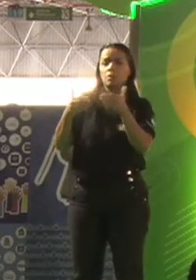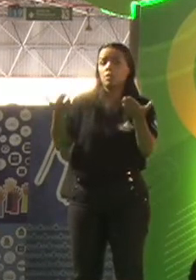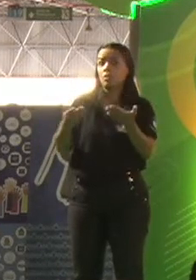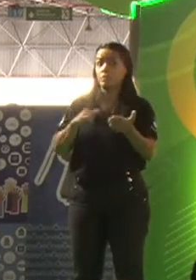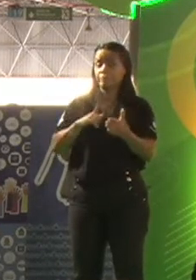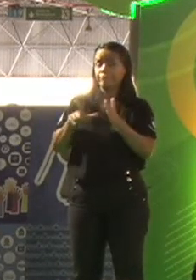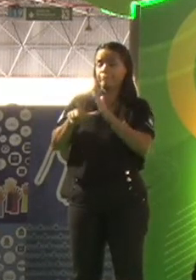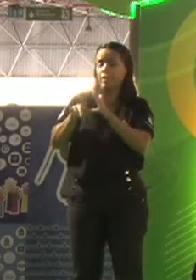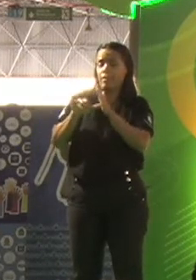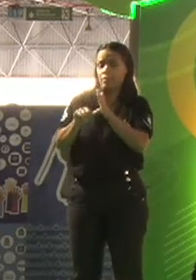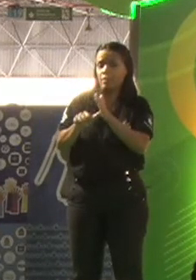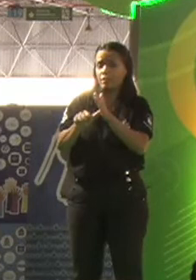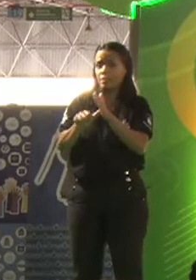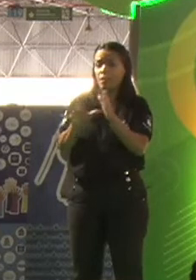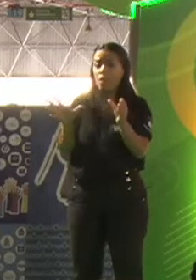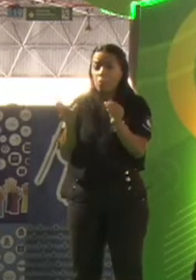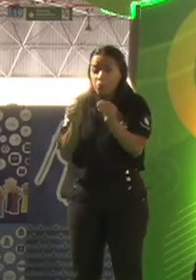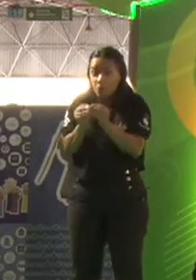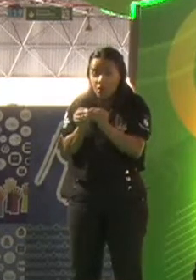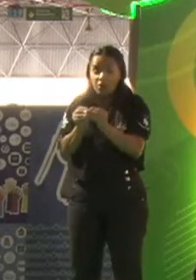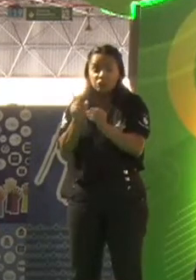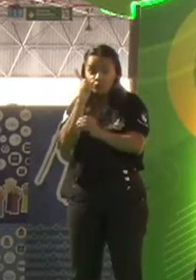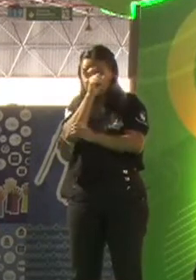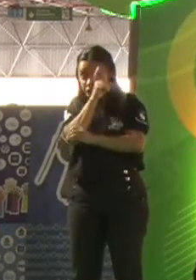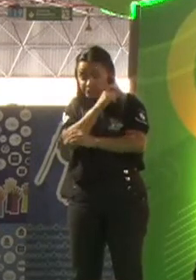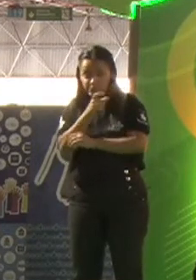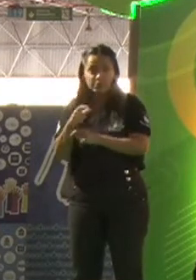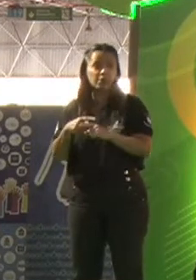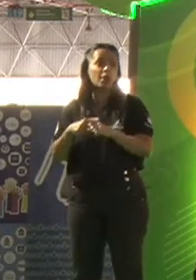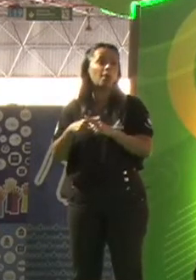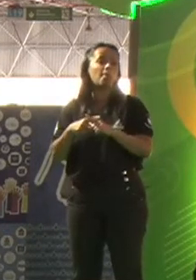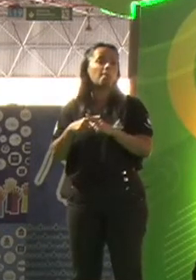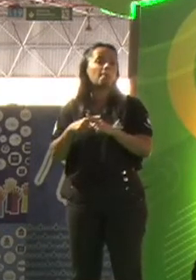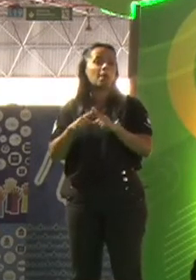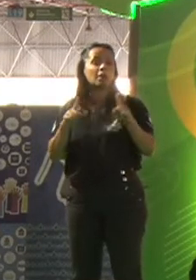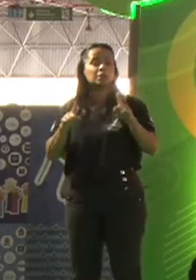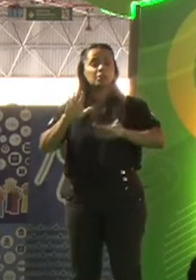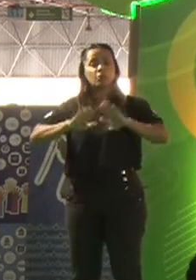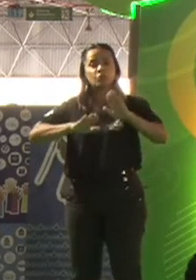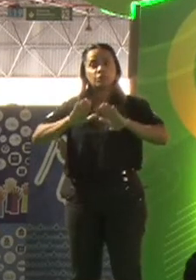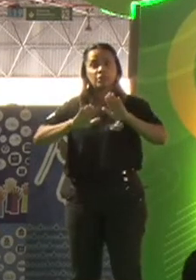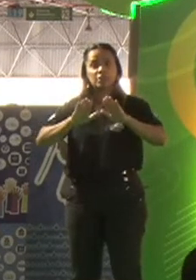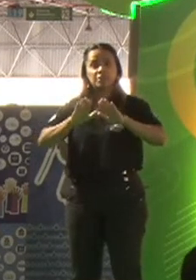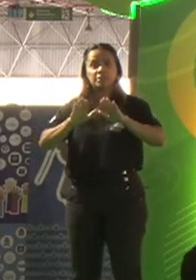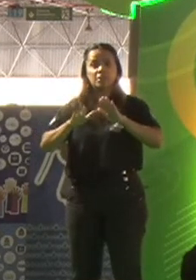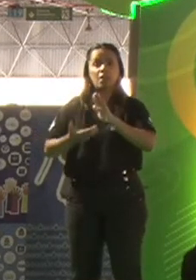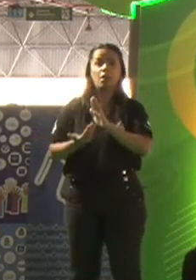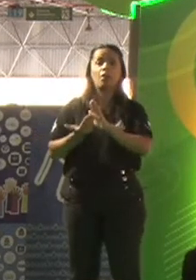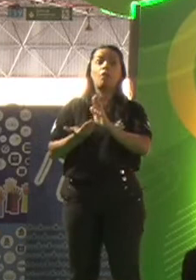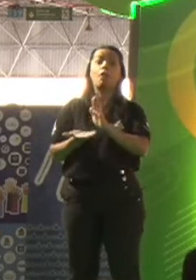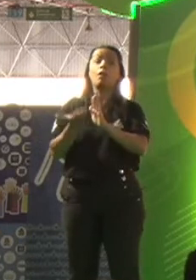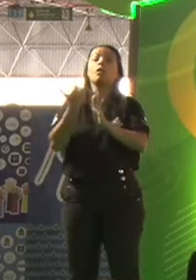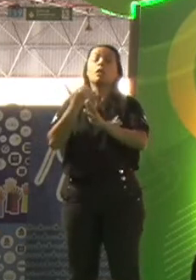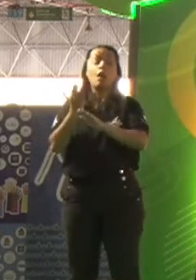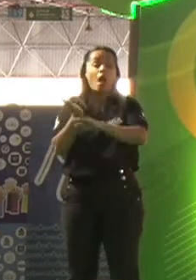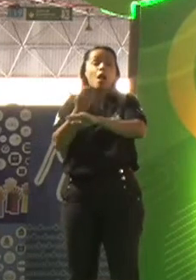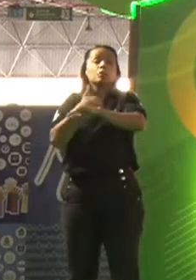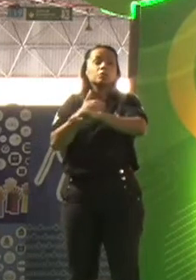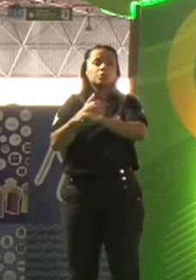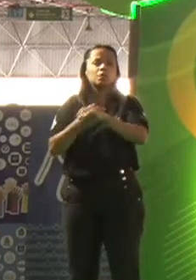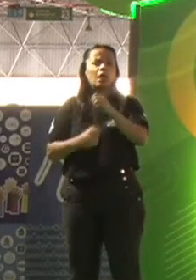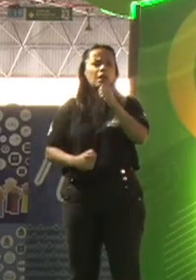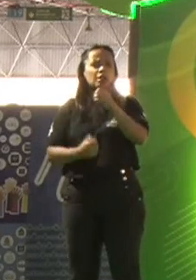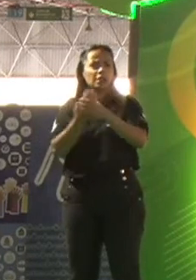restritiva essa que é a bronca então talvez o passo anterior seja primeiro a gente montar uma estratégia sobre